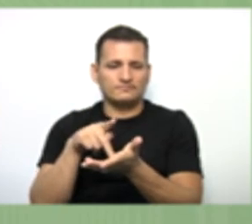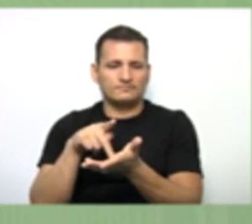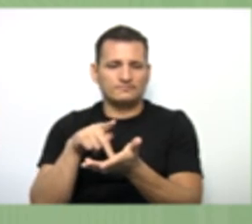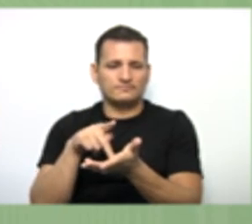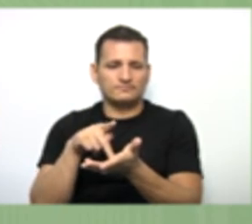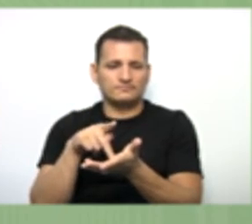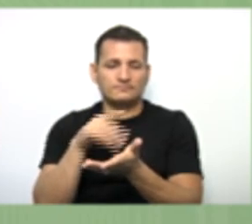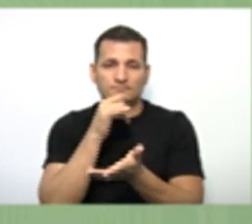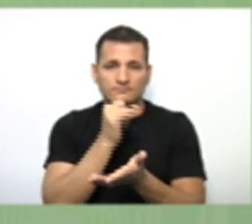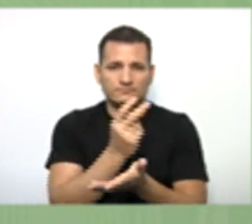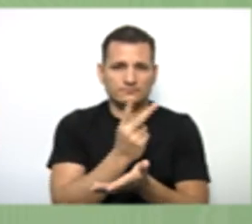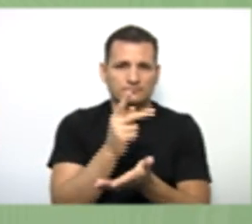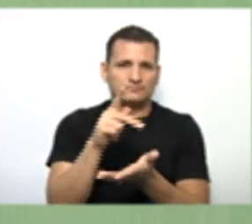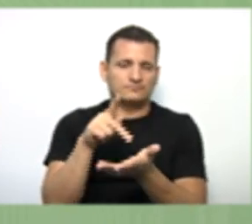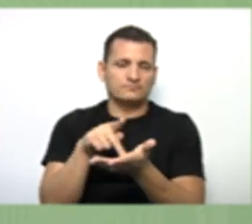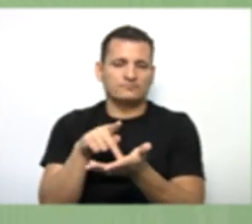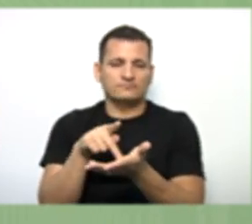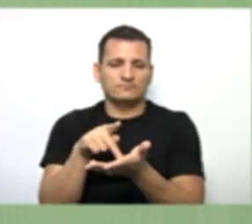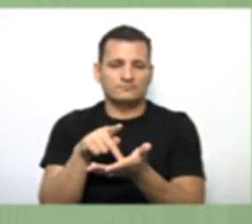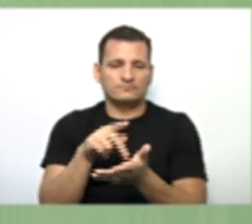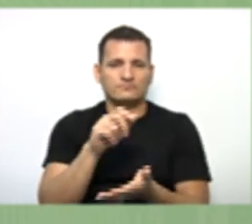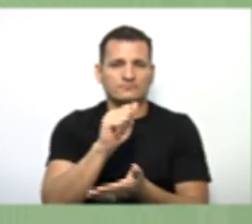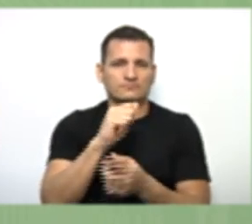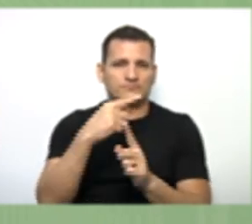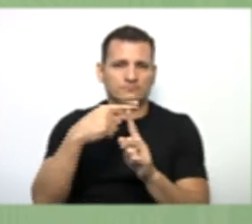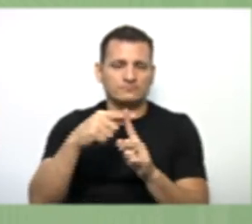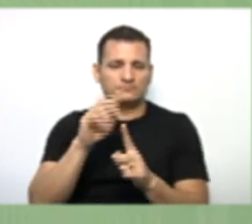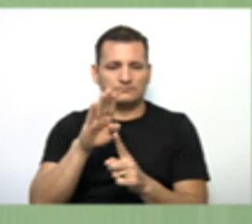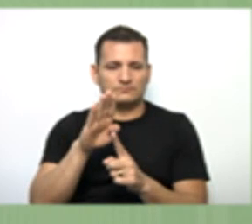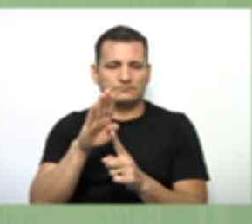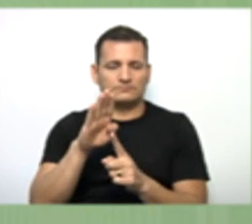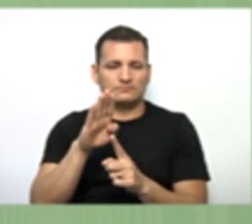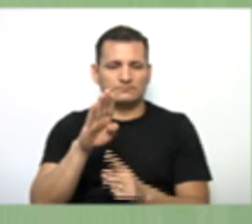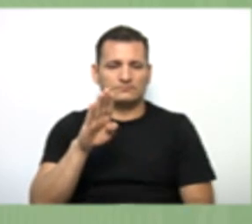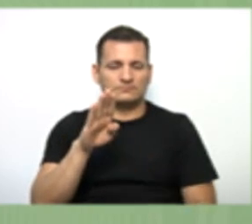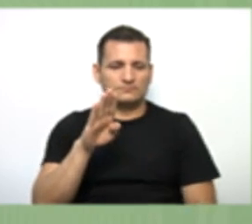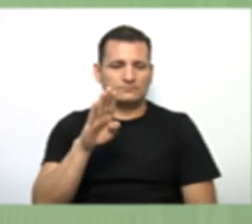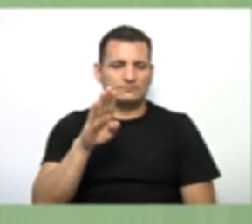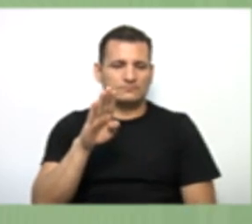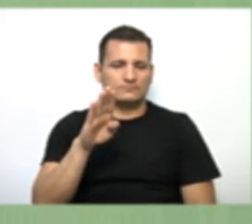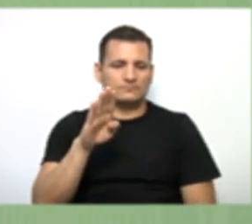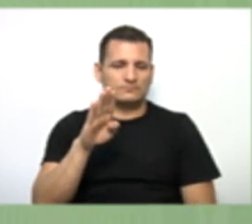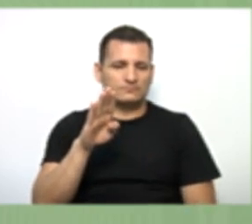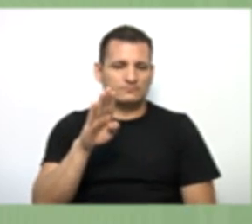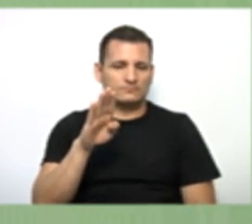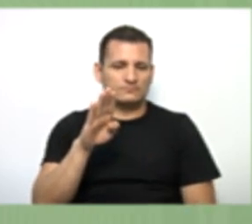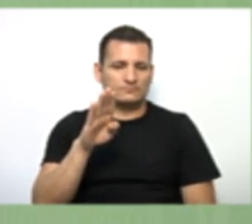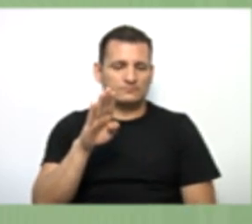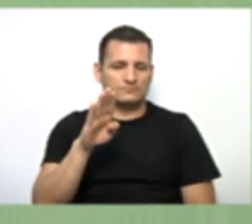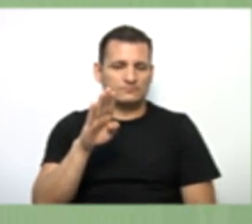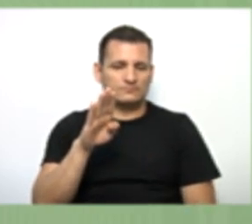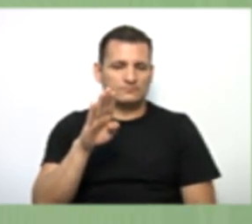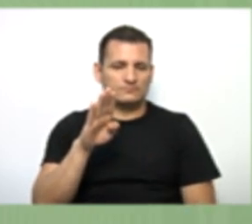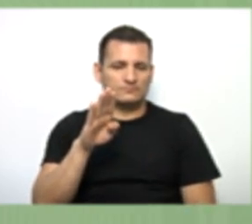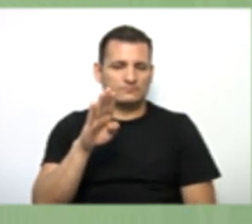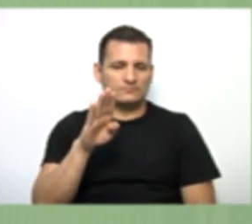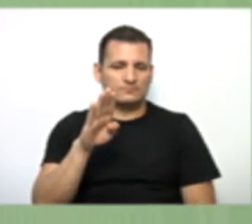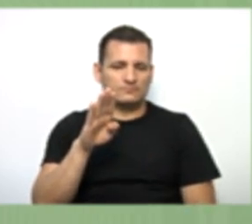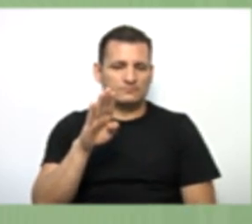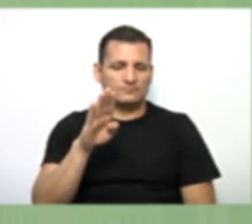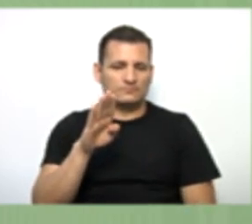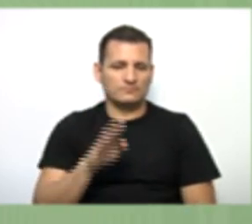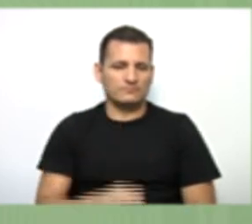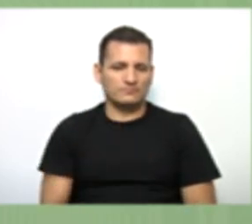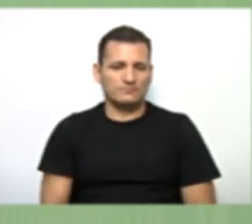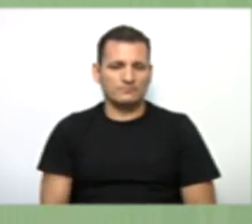quando os dois forem verdadeiros. Então, A mais B... Pelo menos um dos dois verdadeiros. Verdadeiro. Então, A mais B aqui é 0, A mais B é